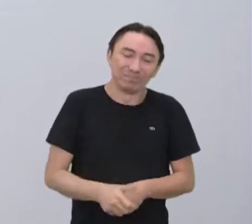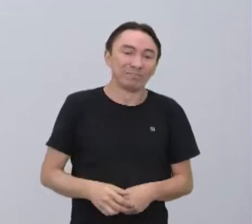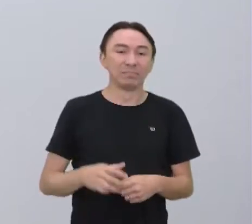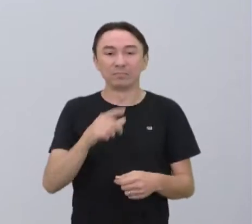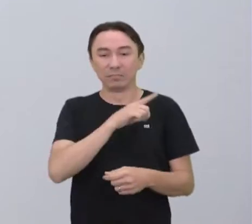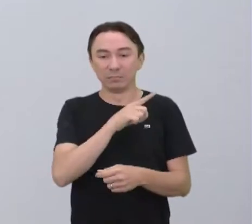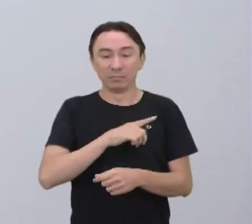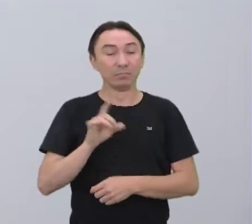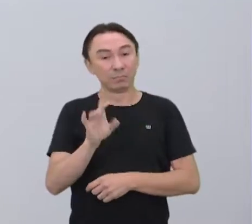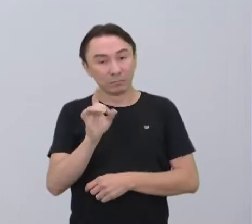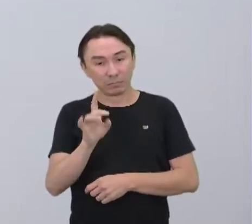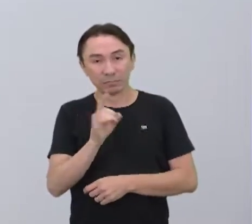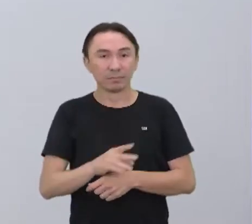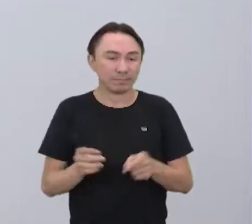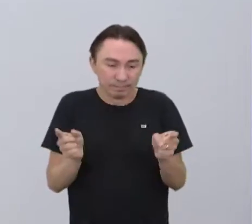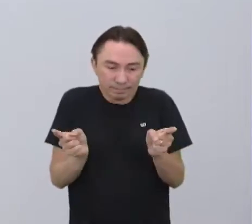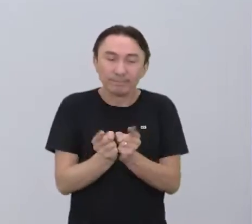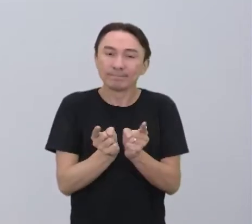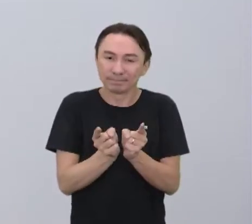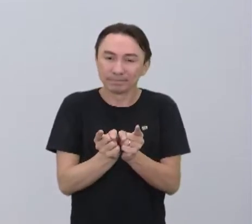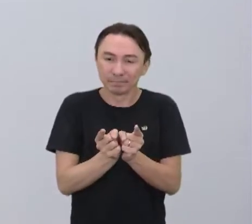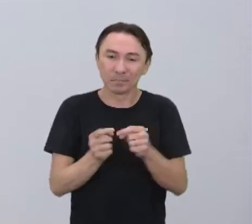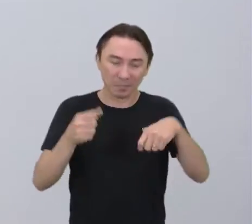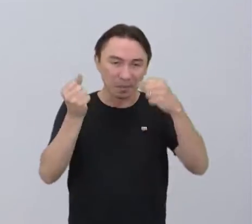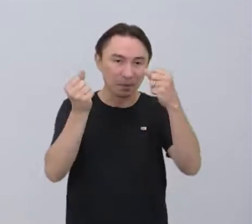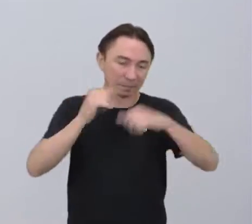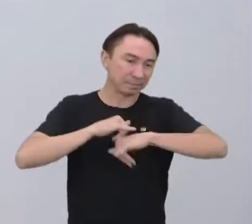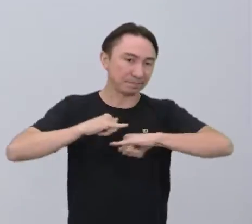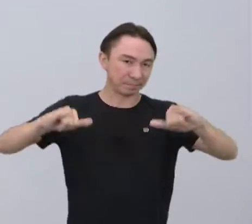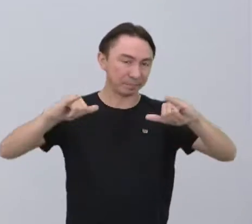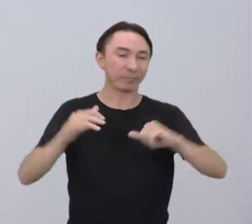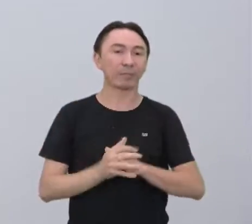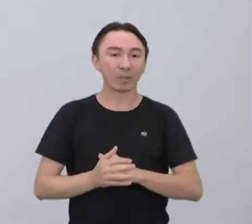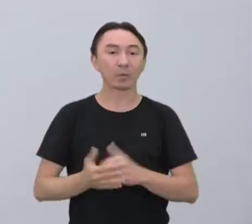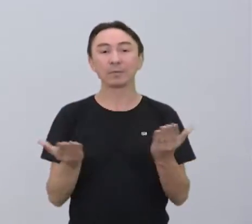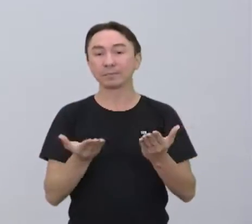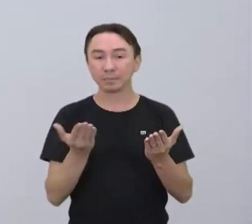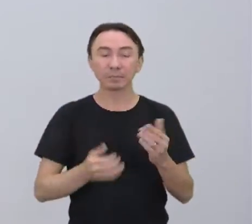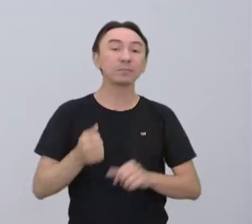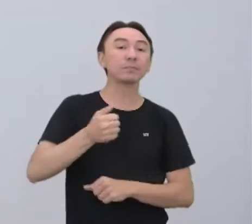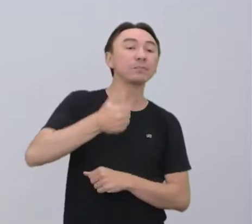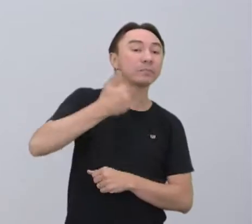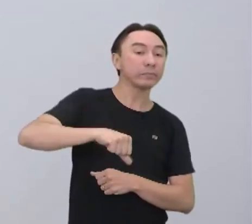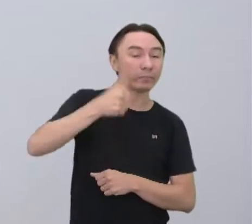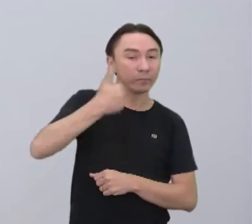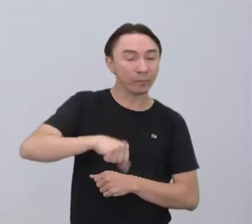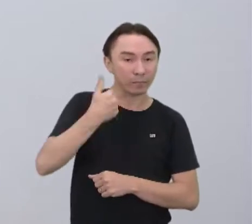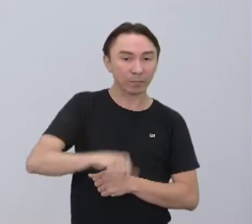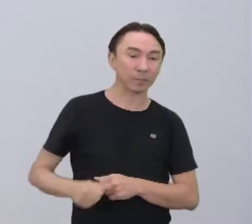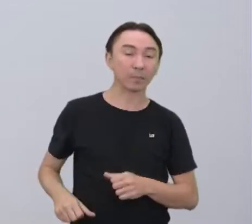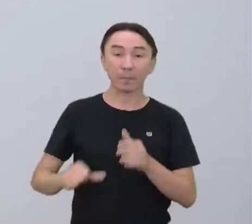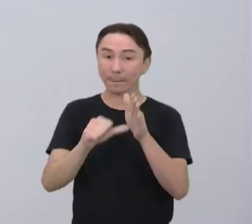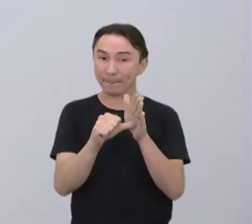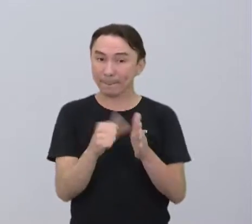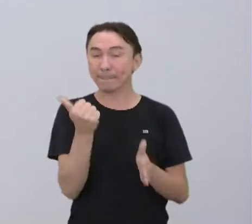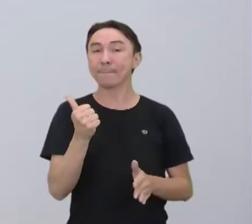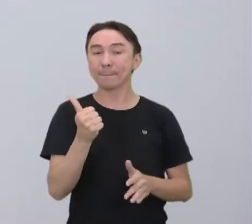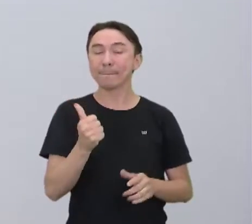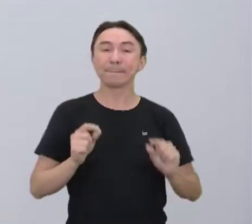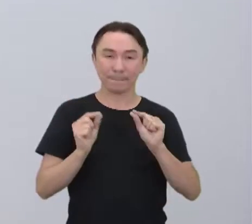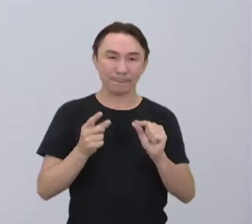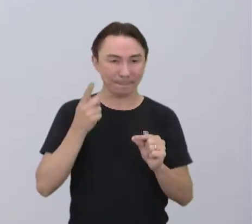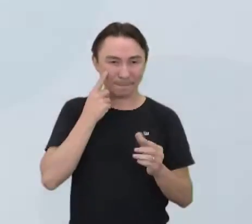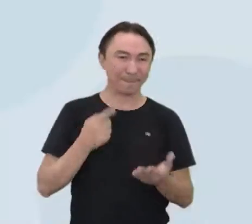dessas notícias. Então, hoje, a gente vai analisar essas notícias. Vamos começar na nossa primeira, que vai aparecer